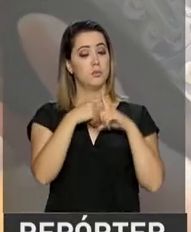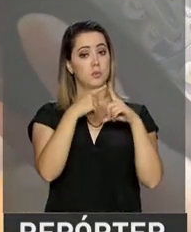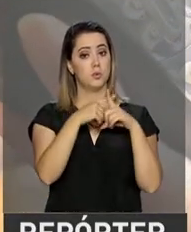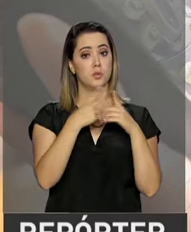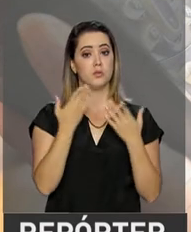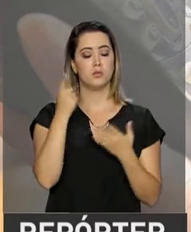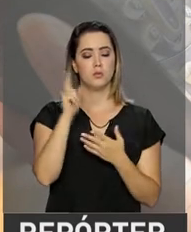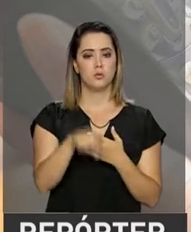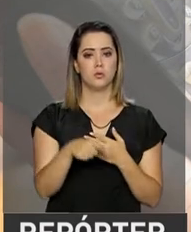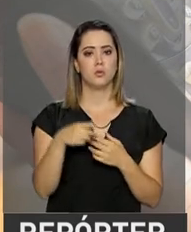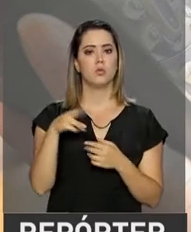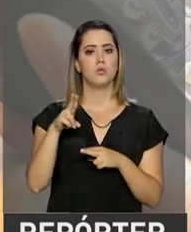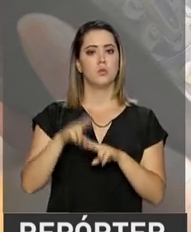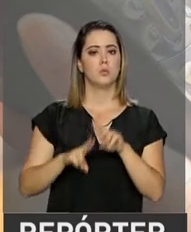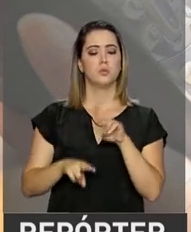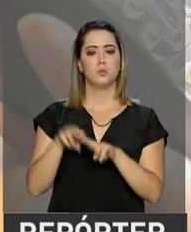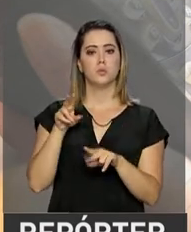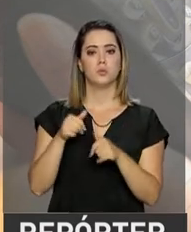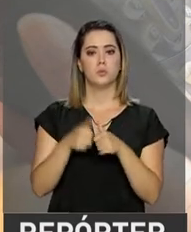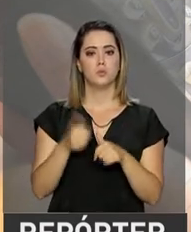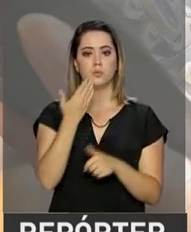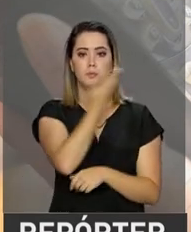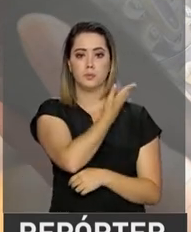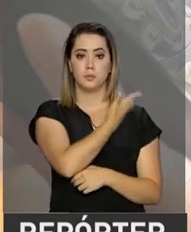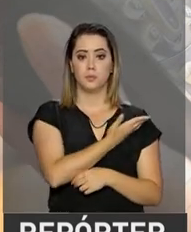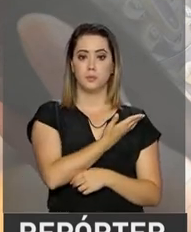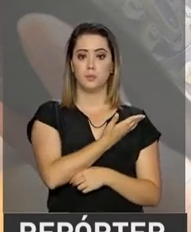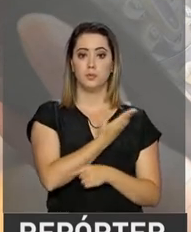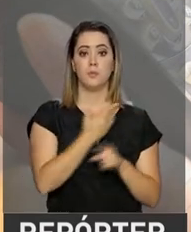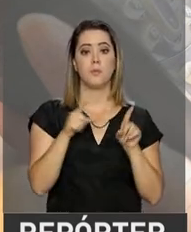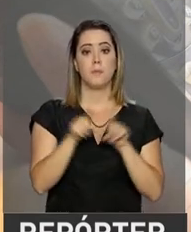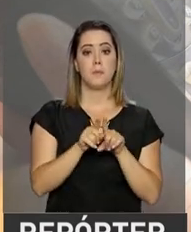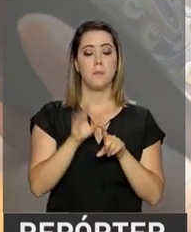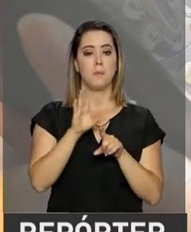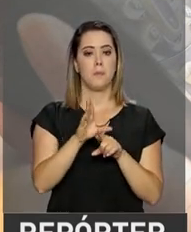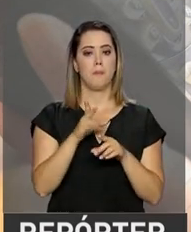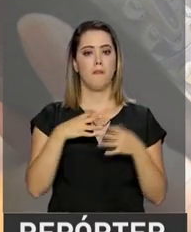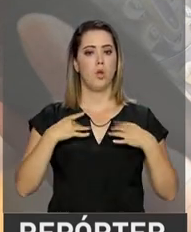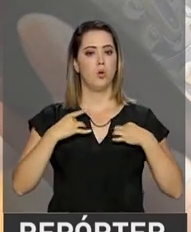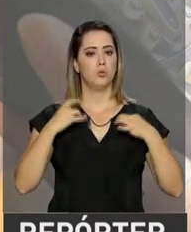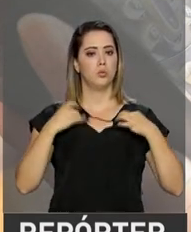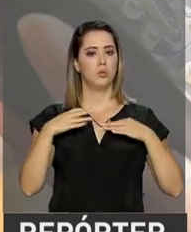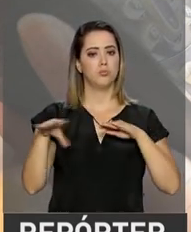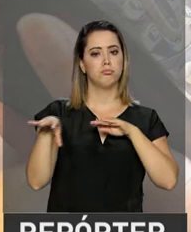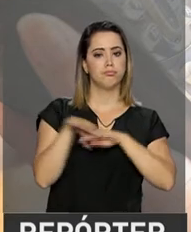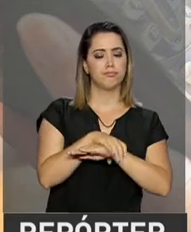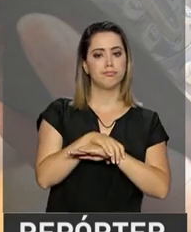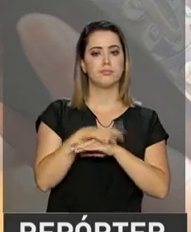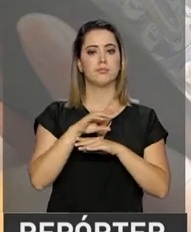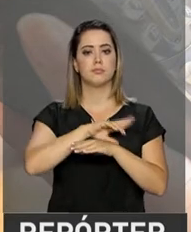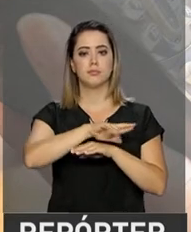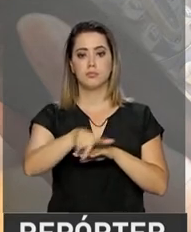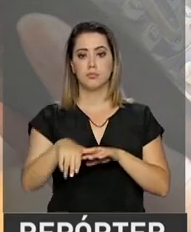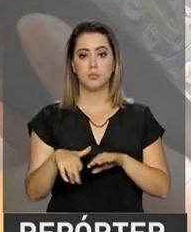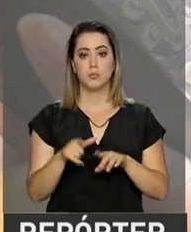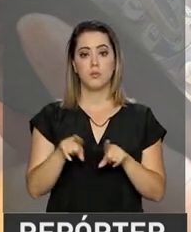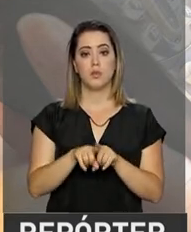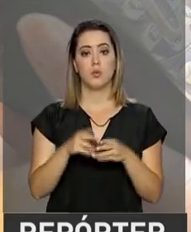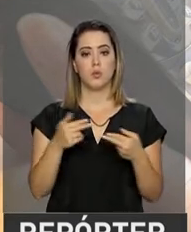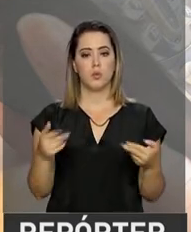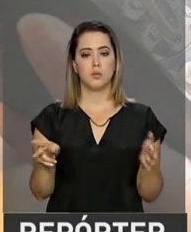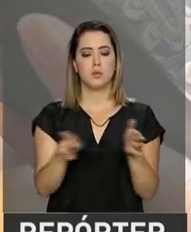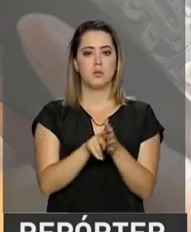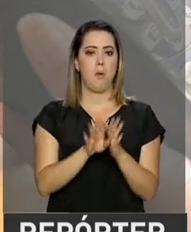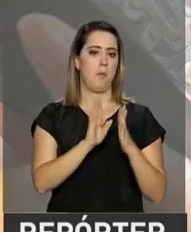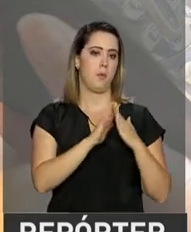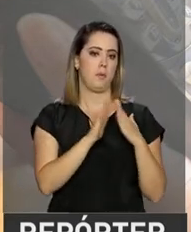comércio varejista no mês de junho estão móveis e eletrodomésticos, tecidos, vestuários e calçados e artigos de